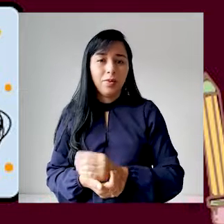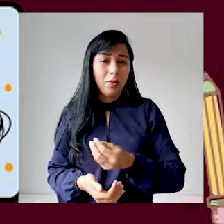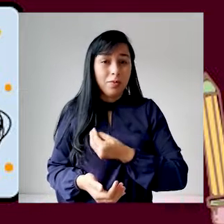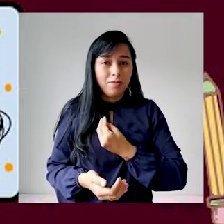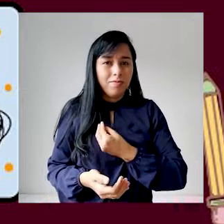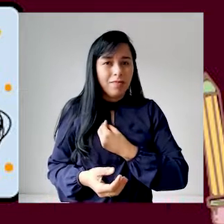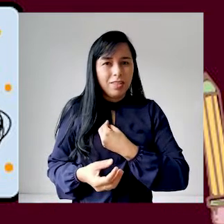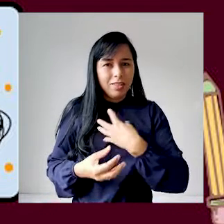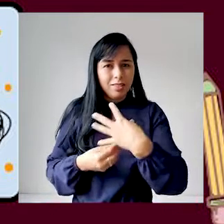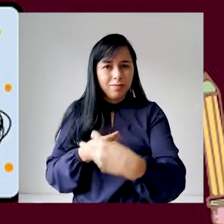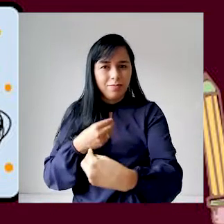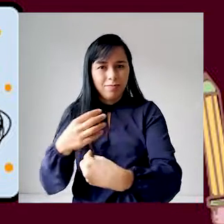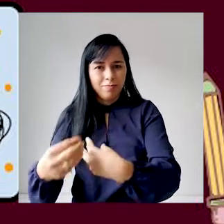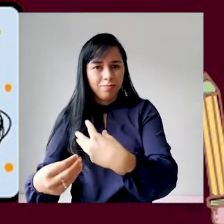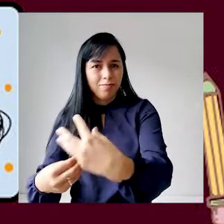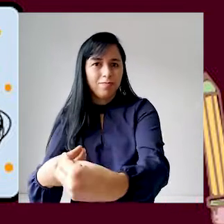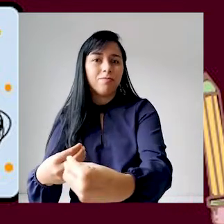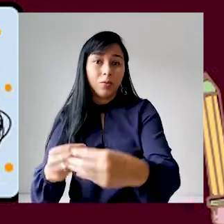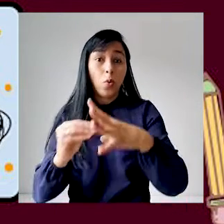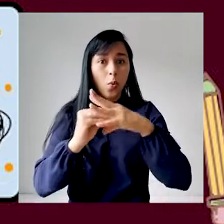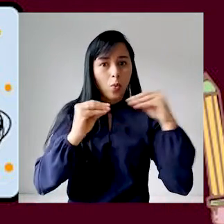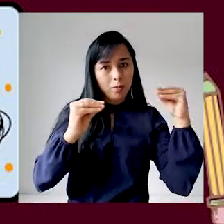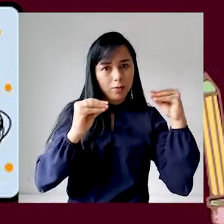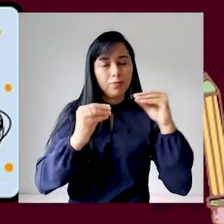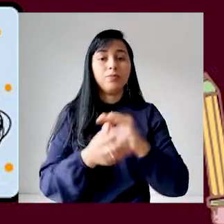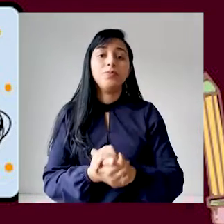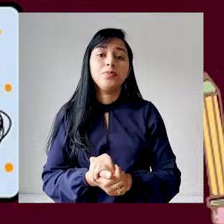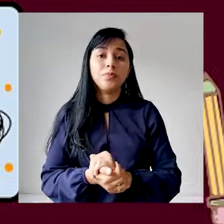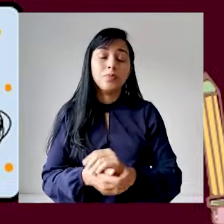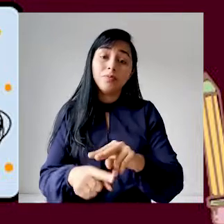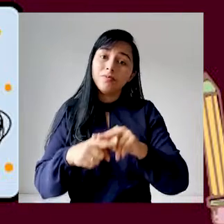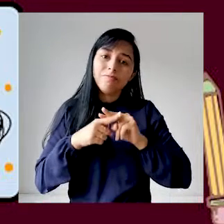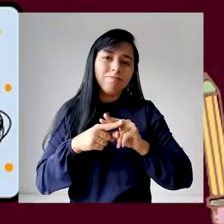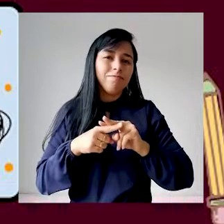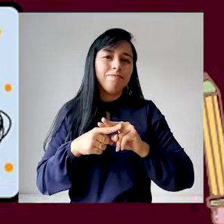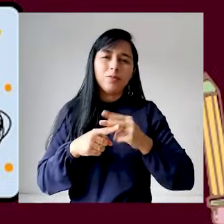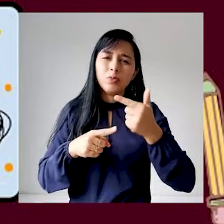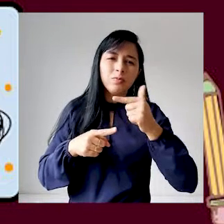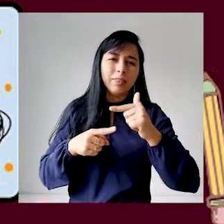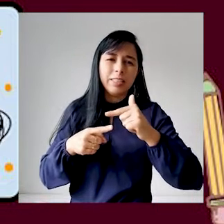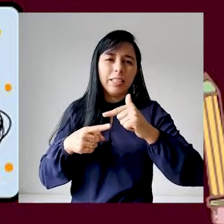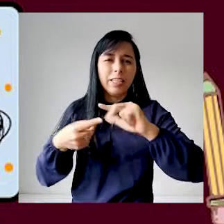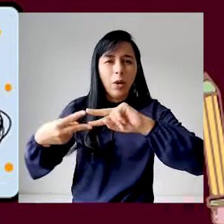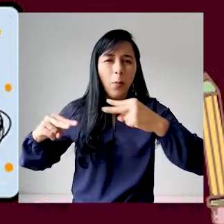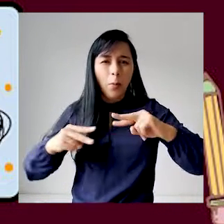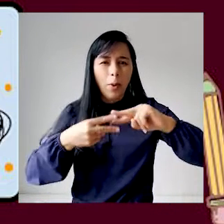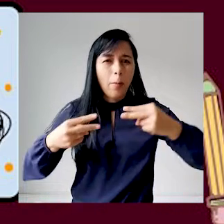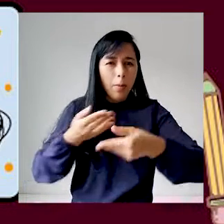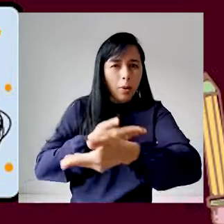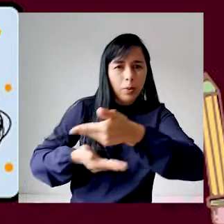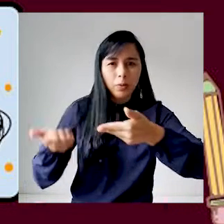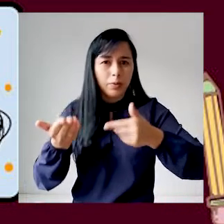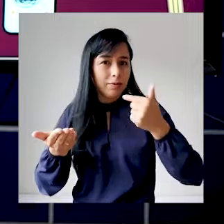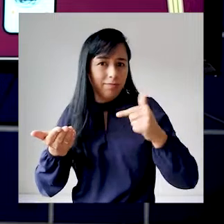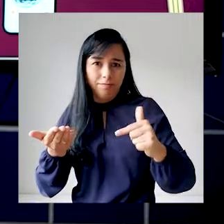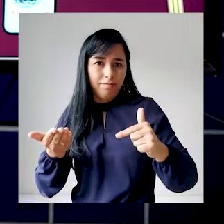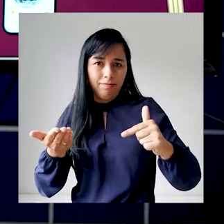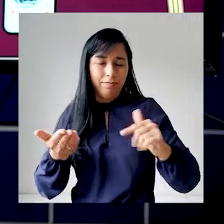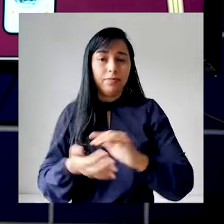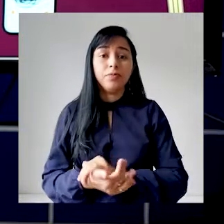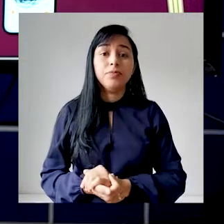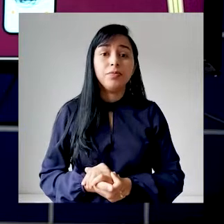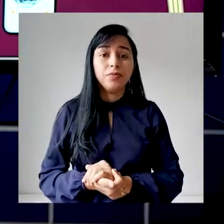daqueles indivíduos que originaram eles. Assim, nós não teremos formação de gametas, por exemplo.